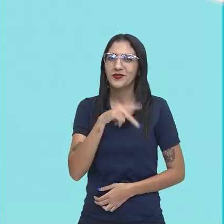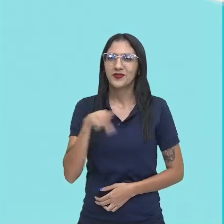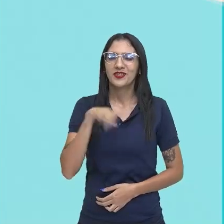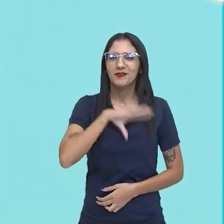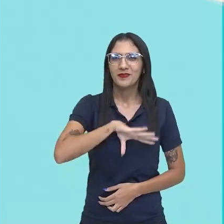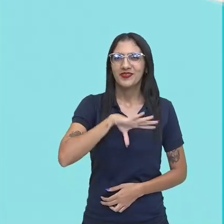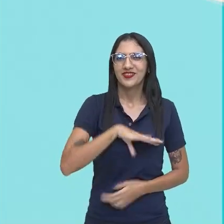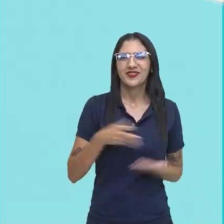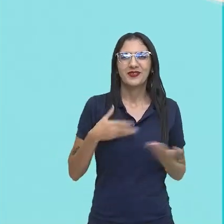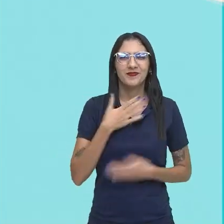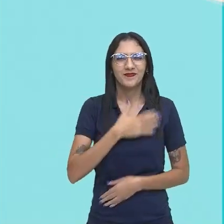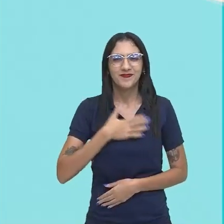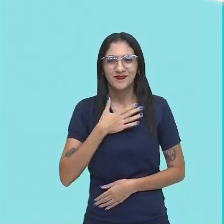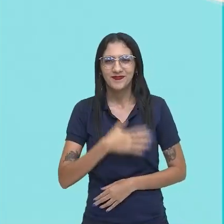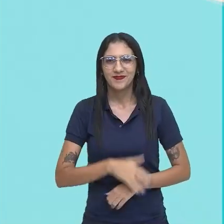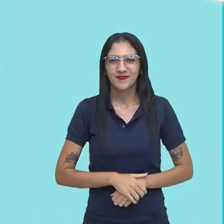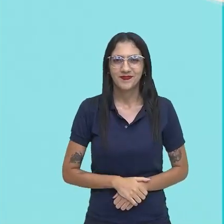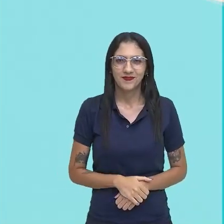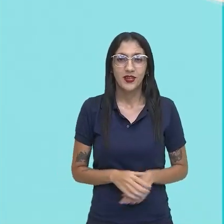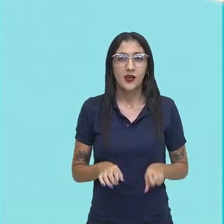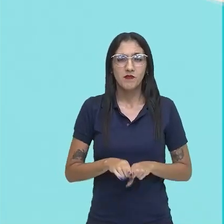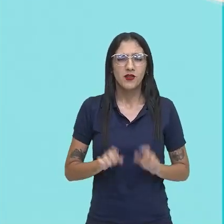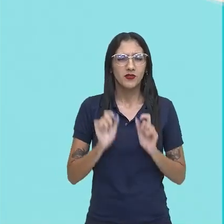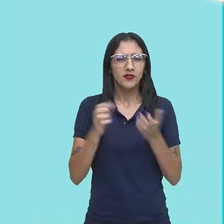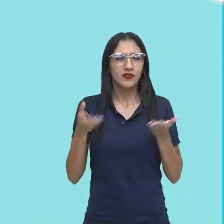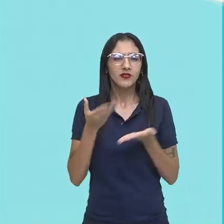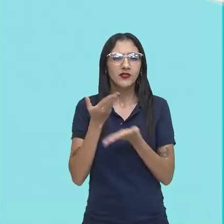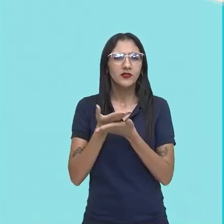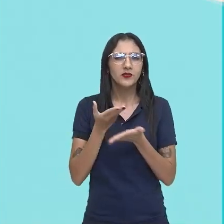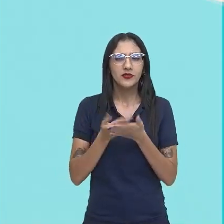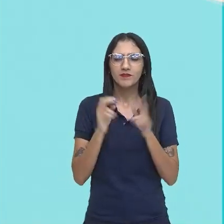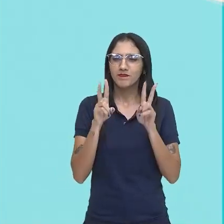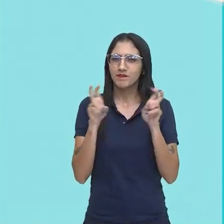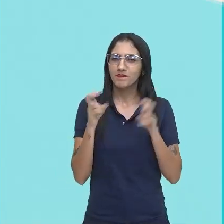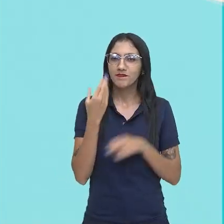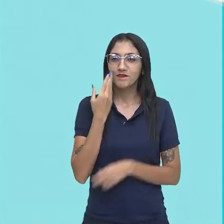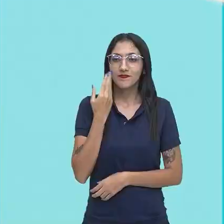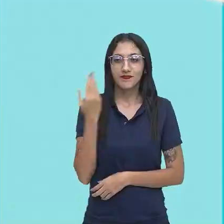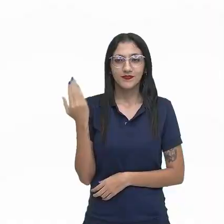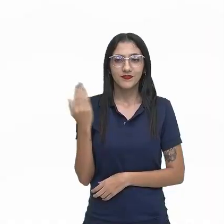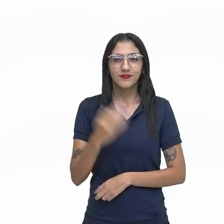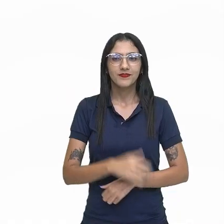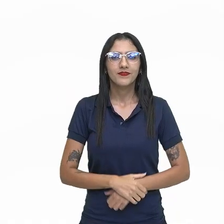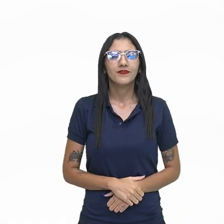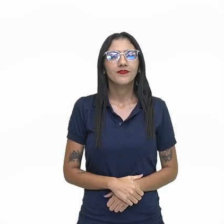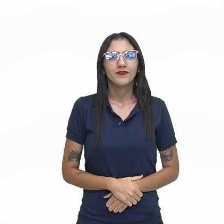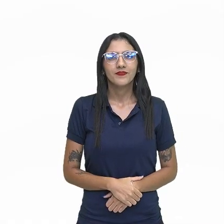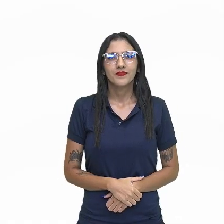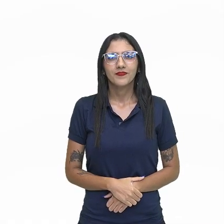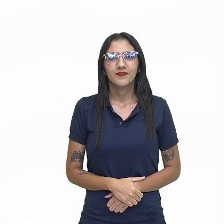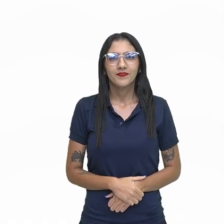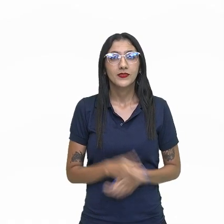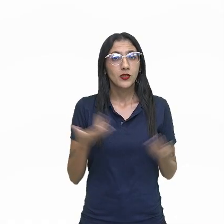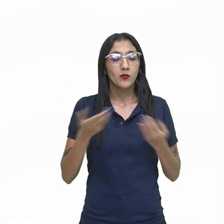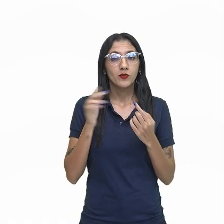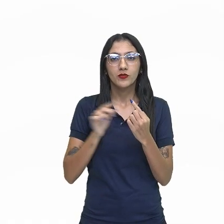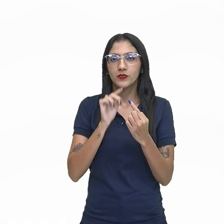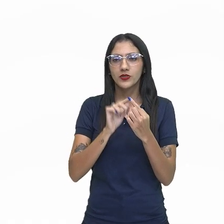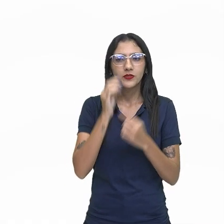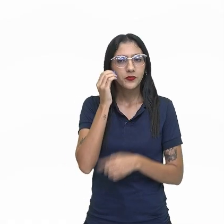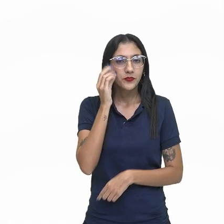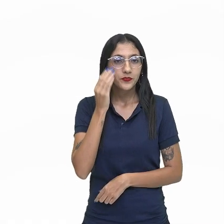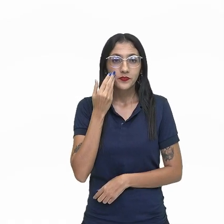e é um prazer tê-los aqui. Mas afinal, o que nós vamos estudar nesta aula? Acompanhem comigo. Objeto de